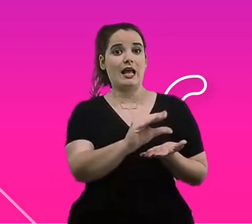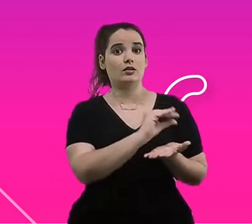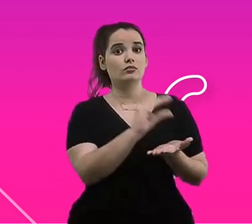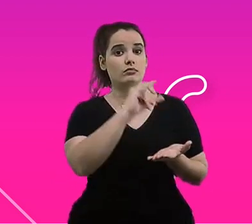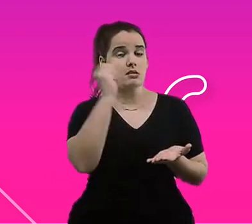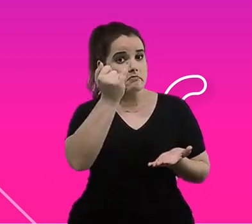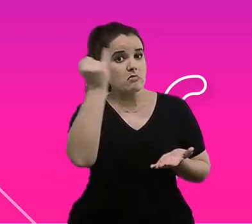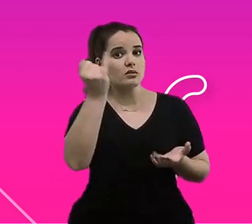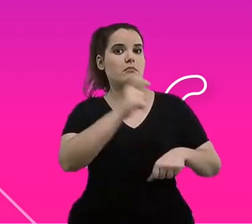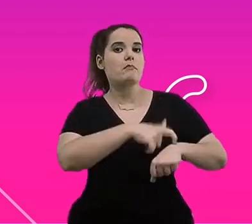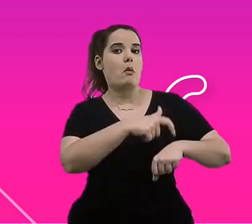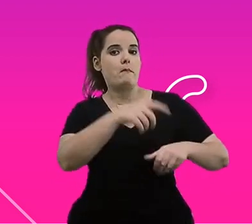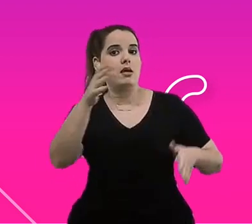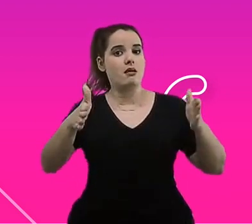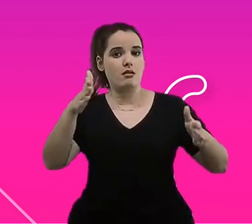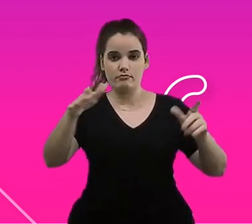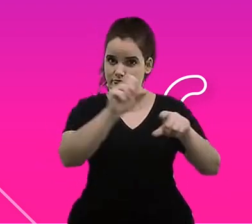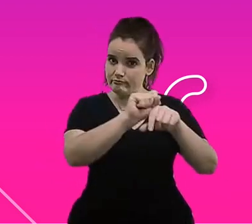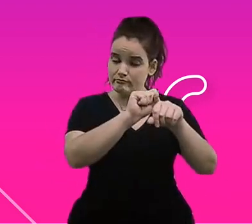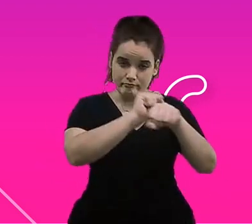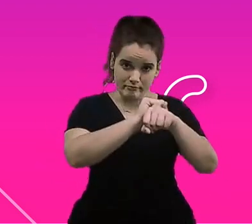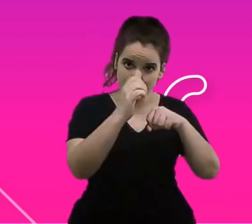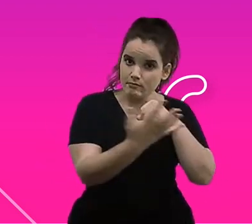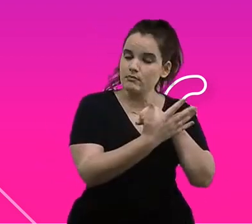Me ouvem?